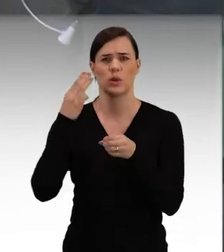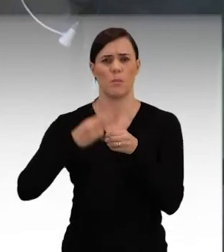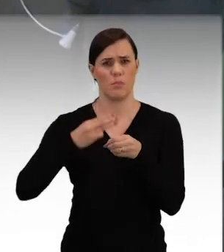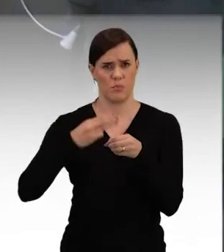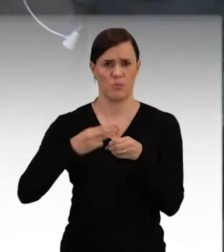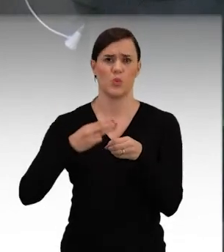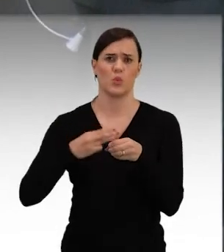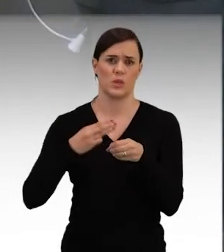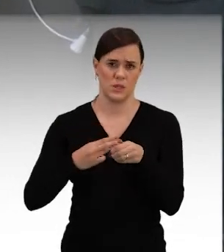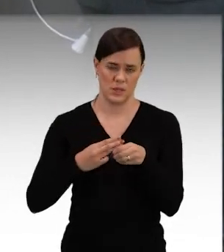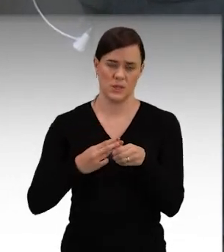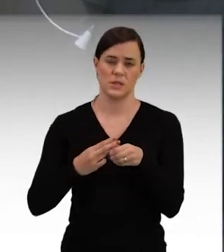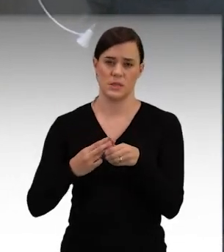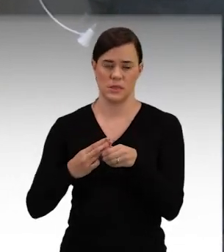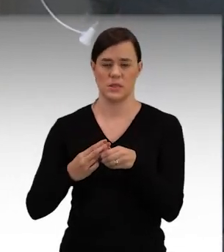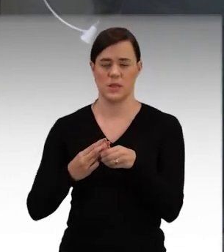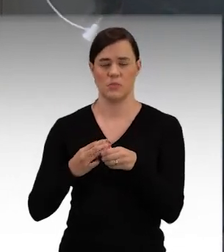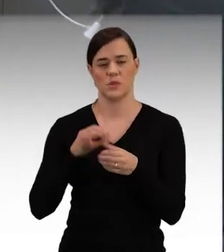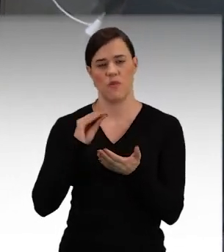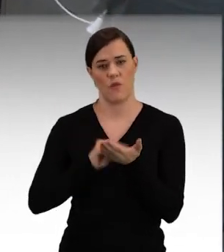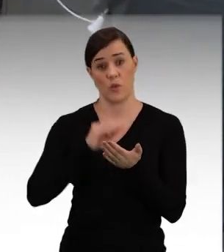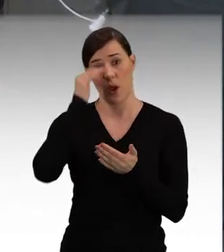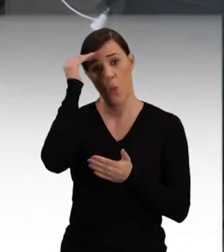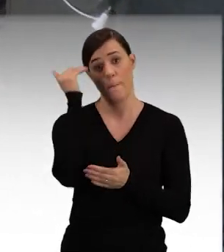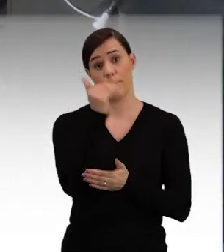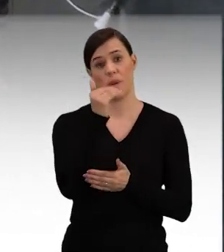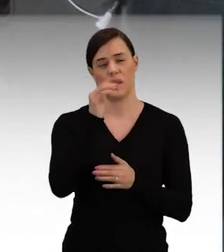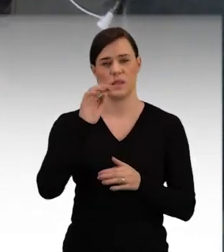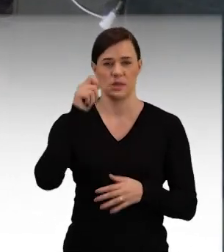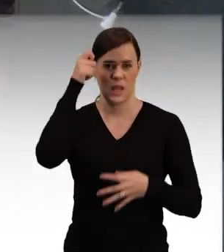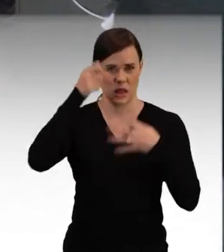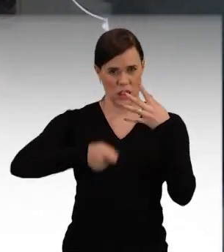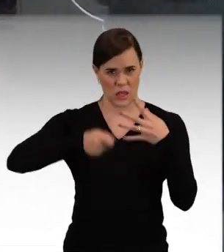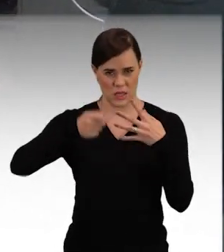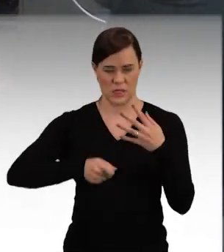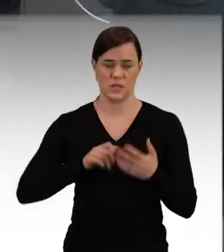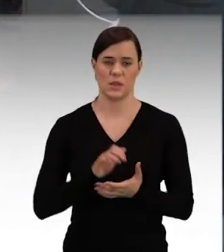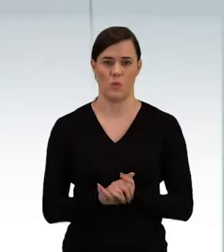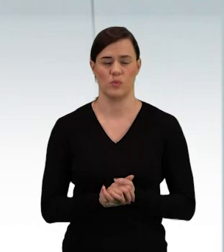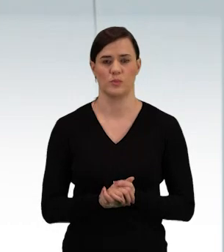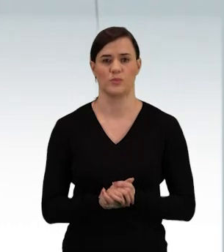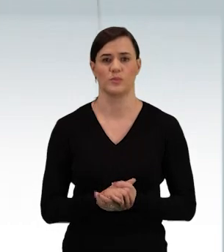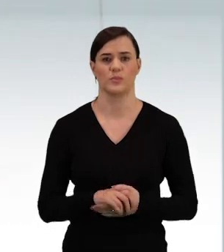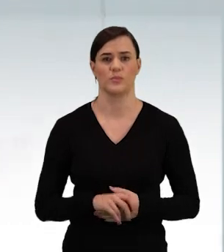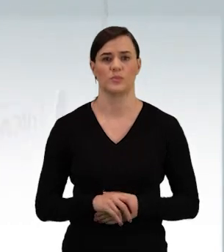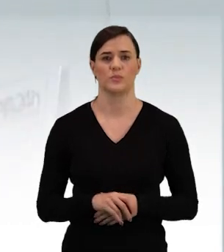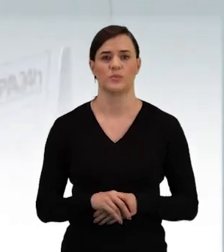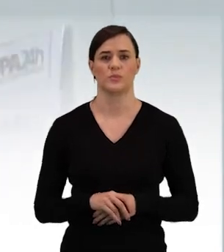município pelo descumprimento de uma eventual decisão que nós esperamos muito que aconteça, que venha em breve.